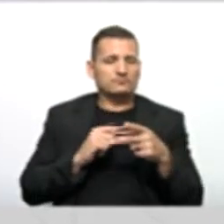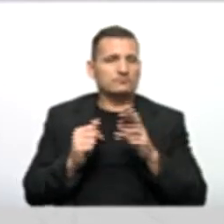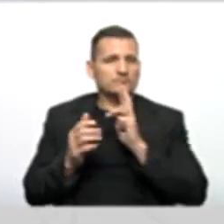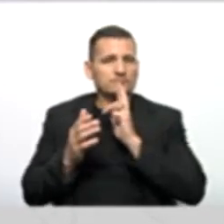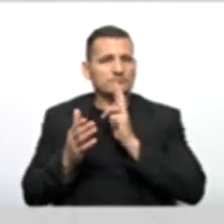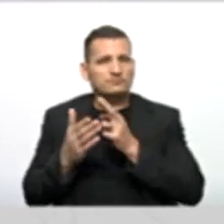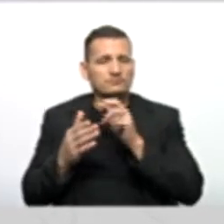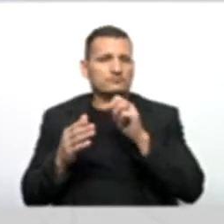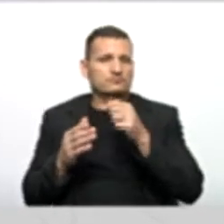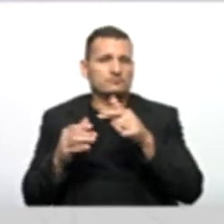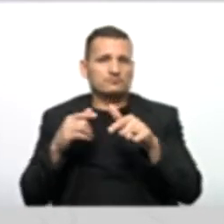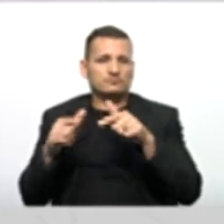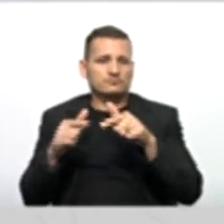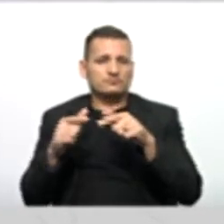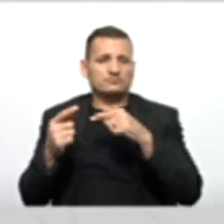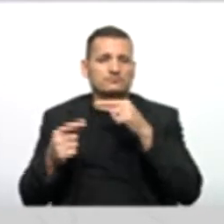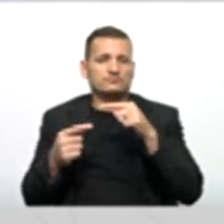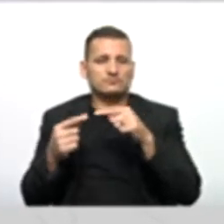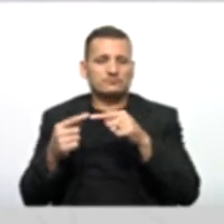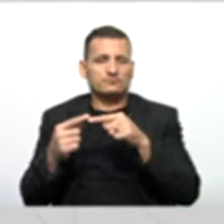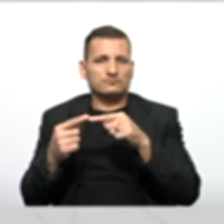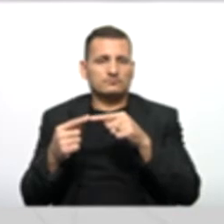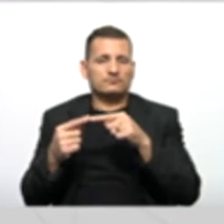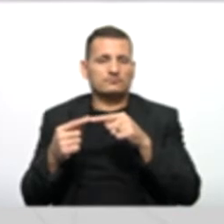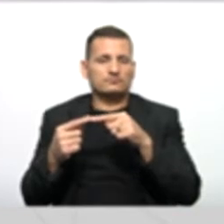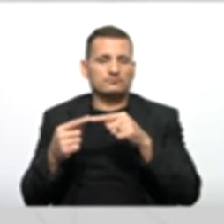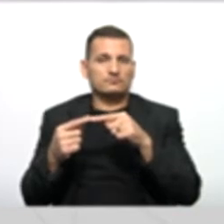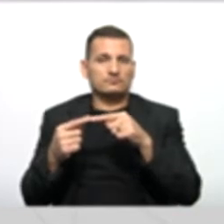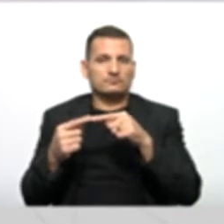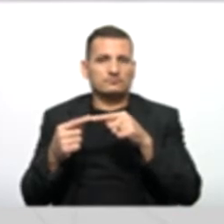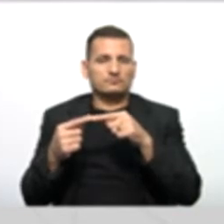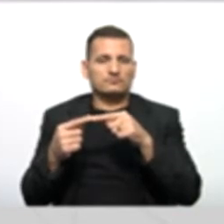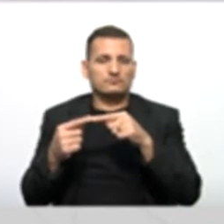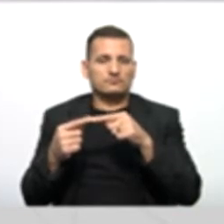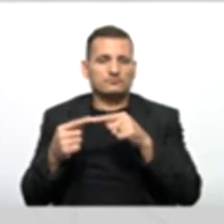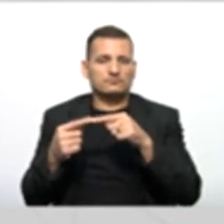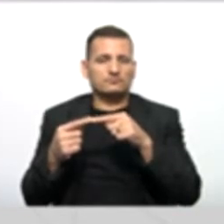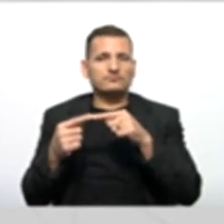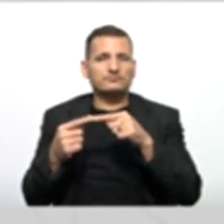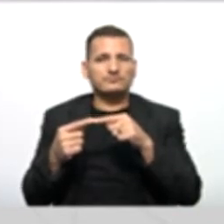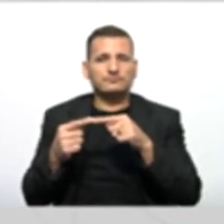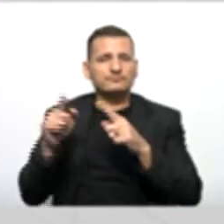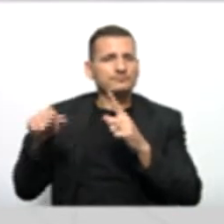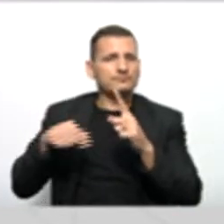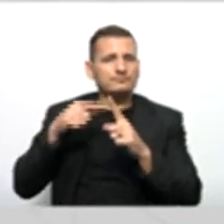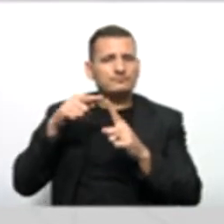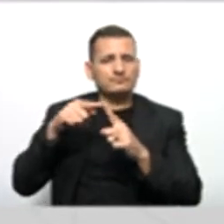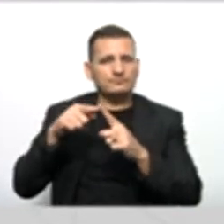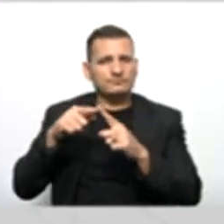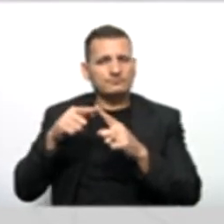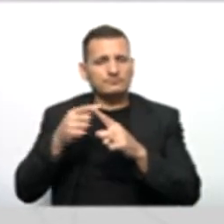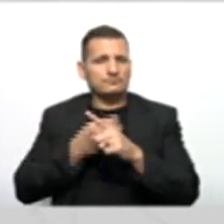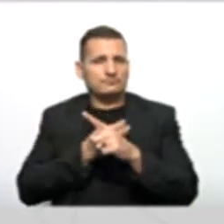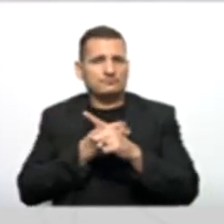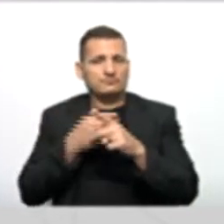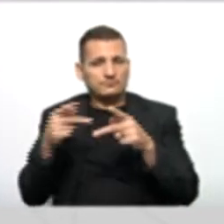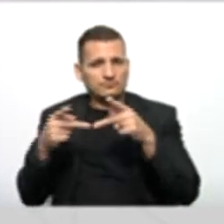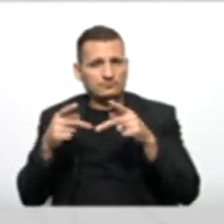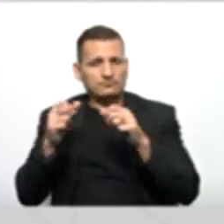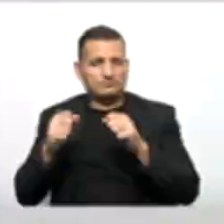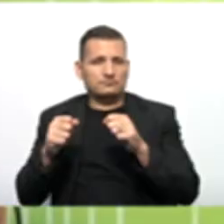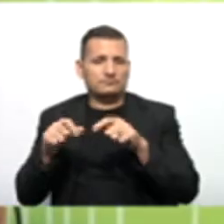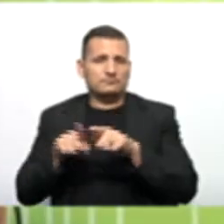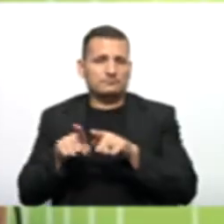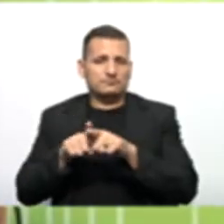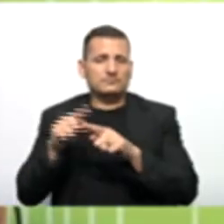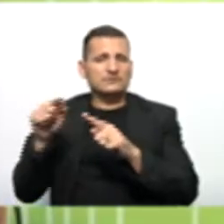ou um serviço como objetivo, né, como uma meta a ser atingida, o próprio ciclo de vida do projeto pode ser também o ciclo de